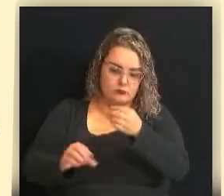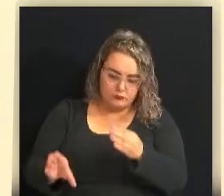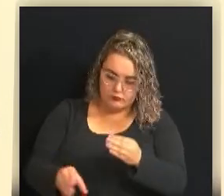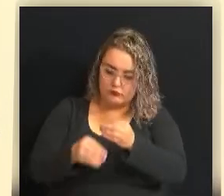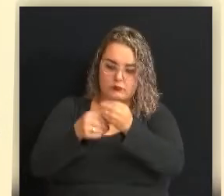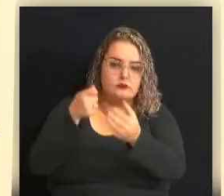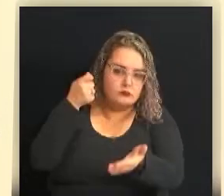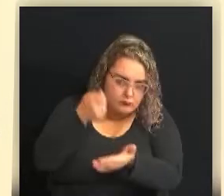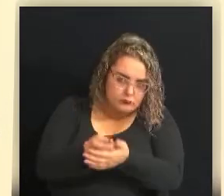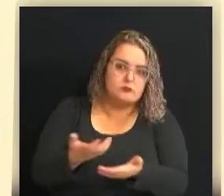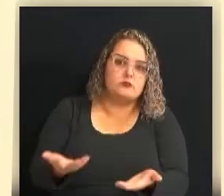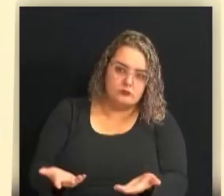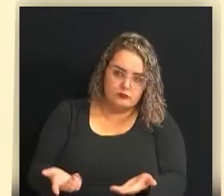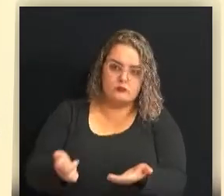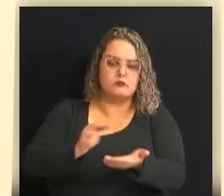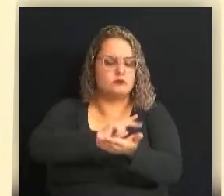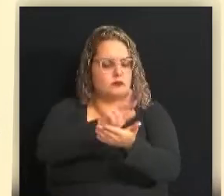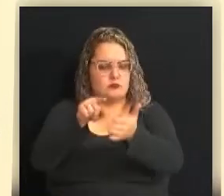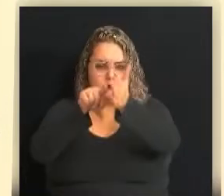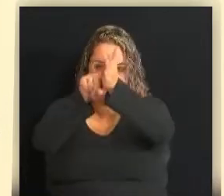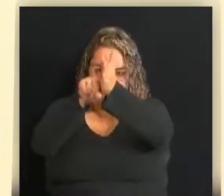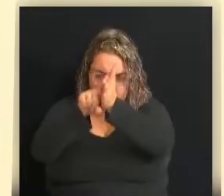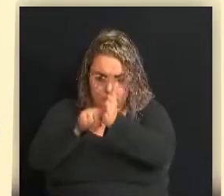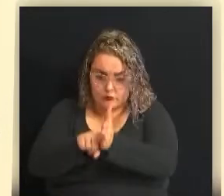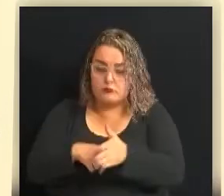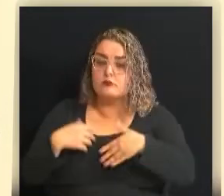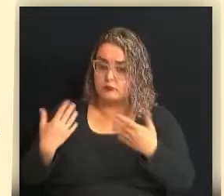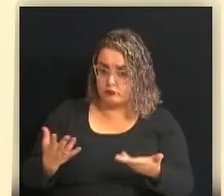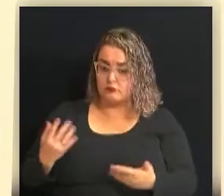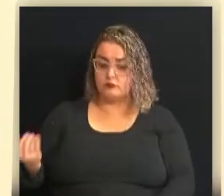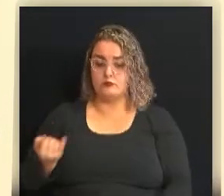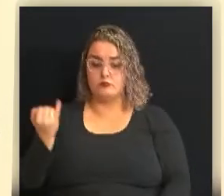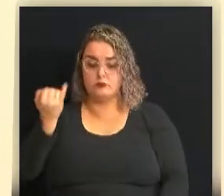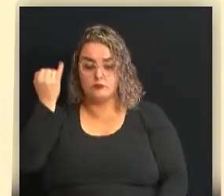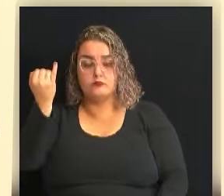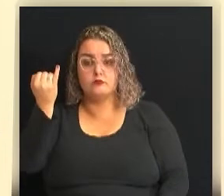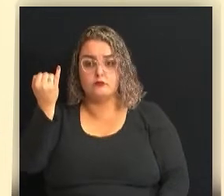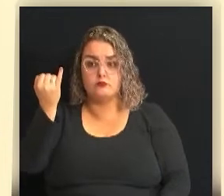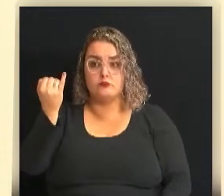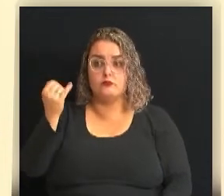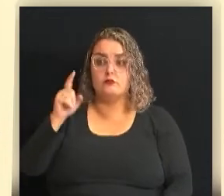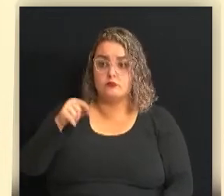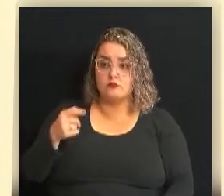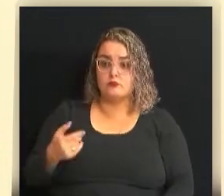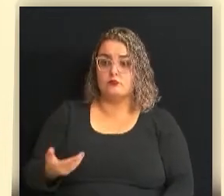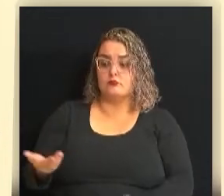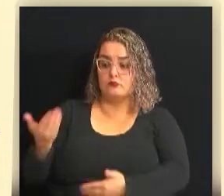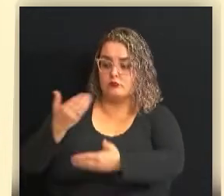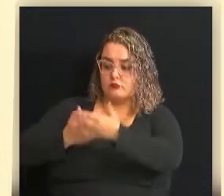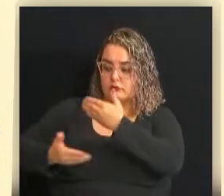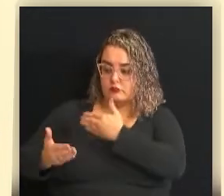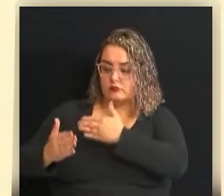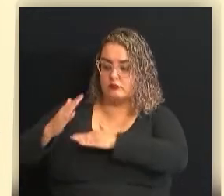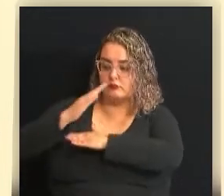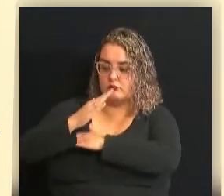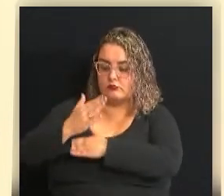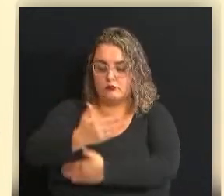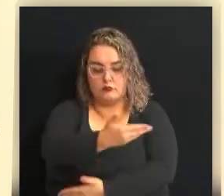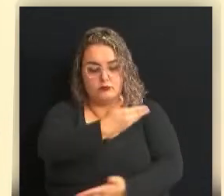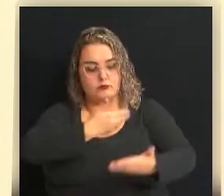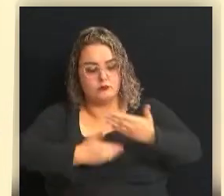perder as emendas né porque vários questionamentos foram feitos é importante essa essa interlocução